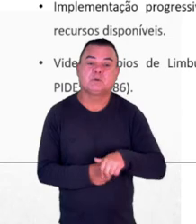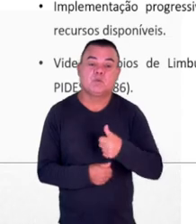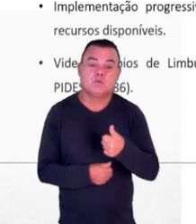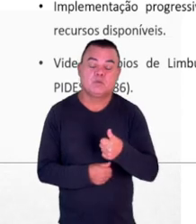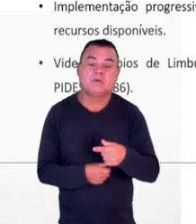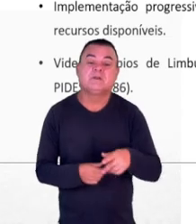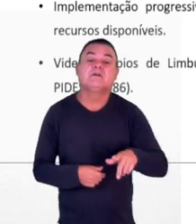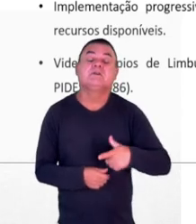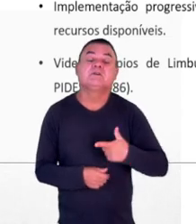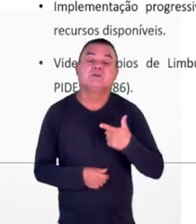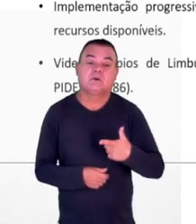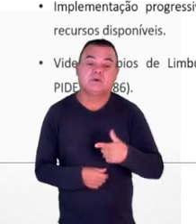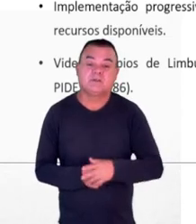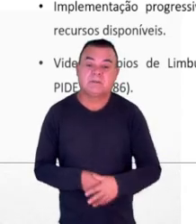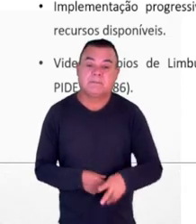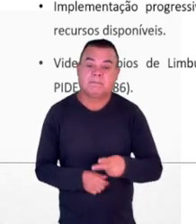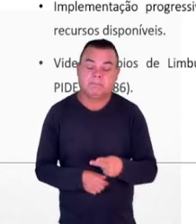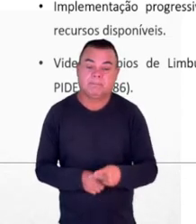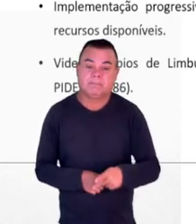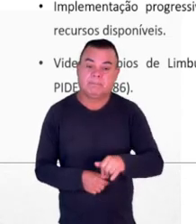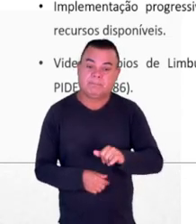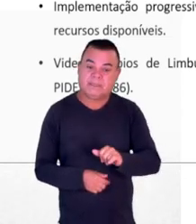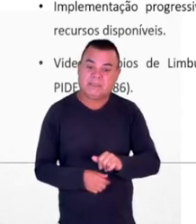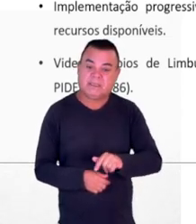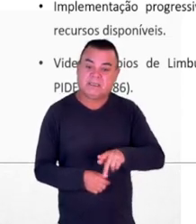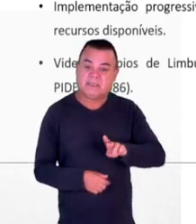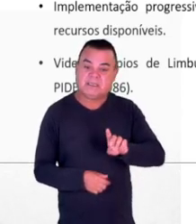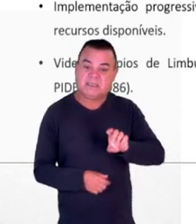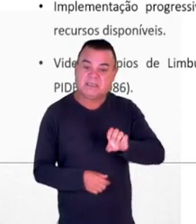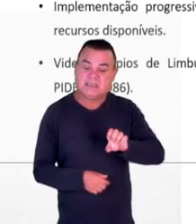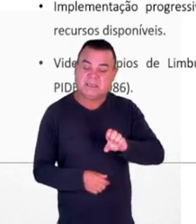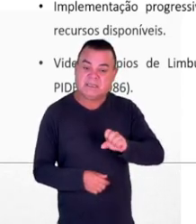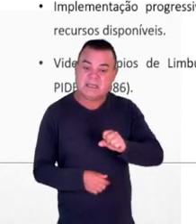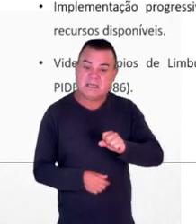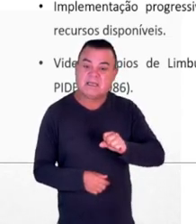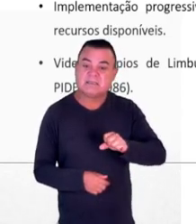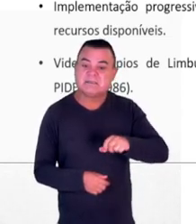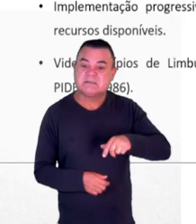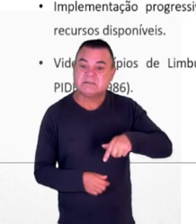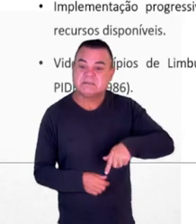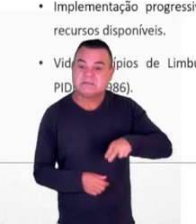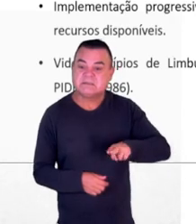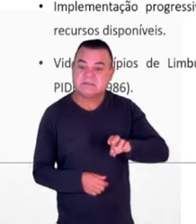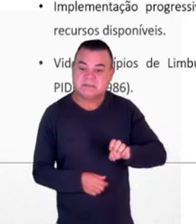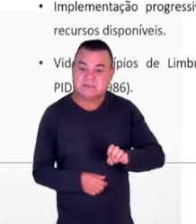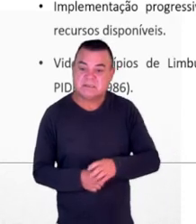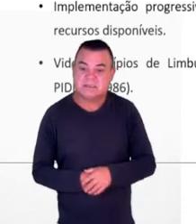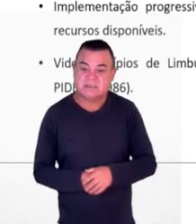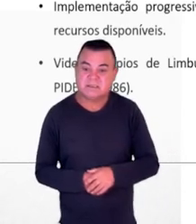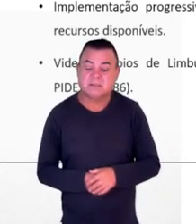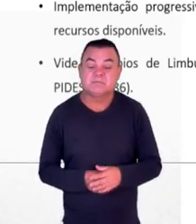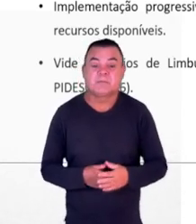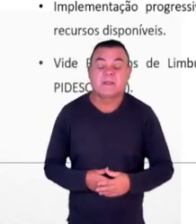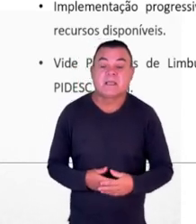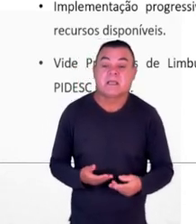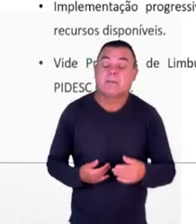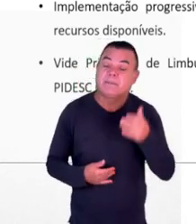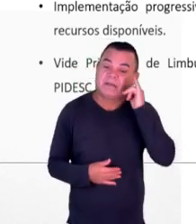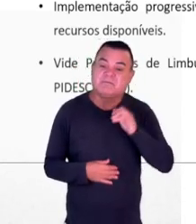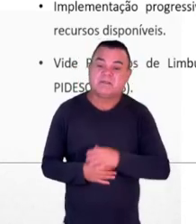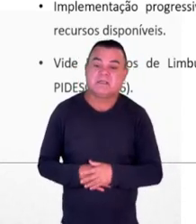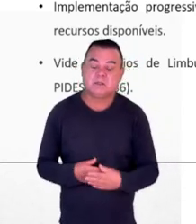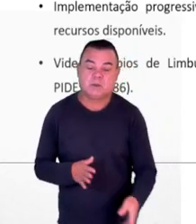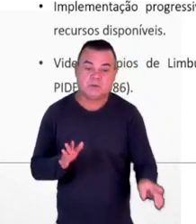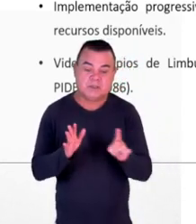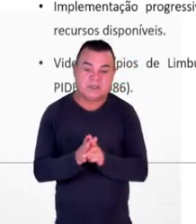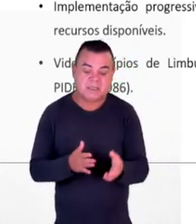pidesc né ele prevê expressamente o direito humano à Alimentação adequada